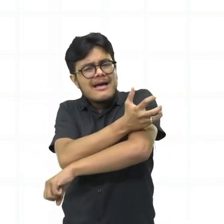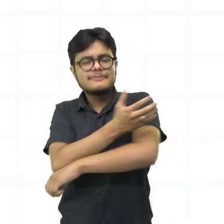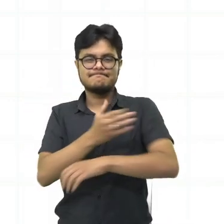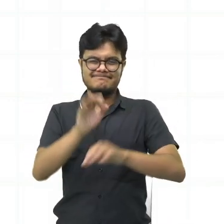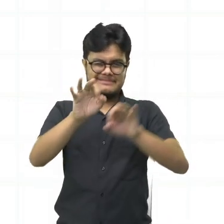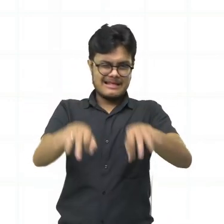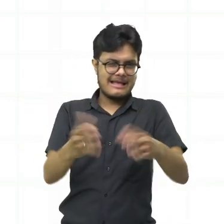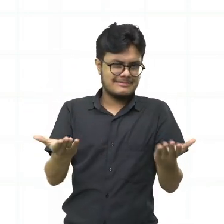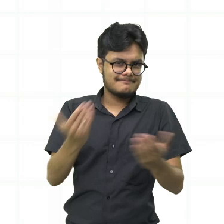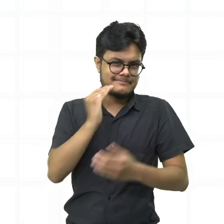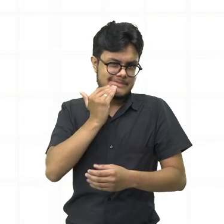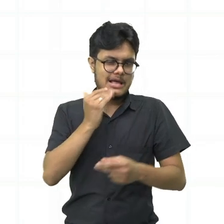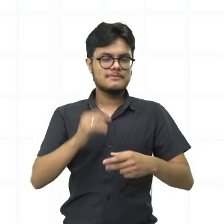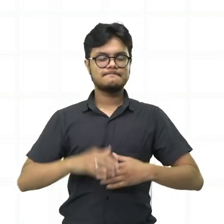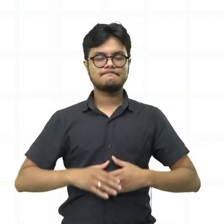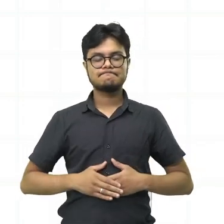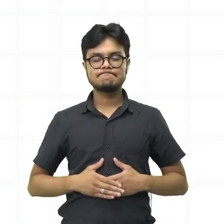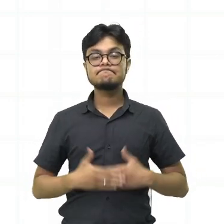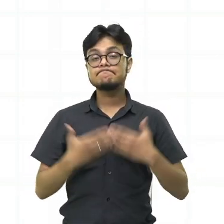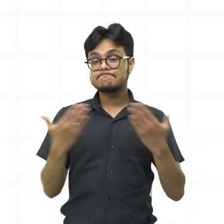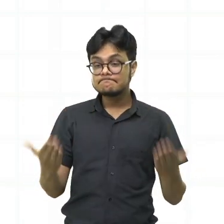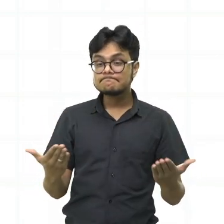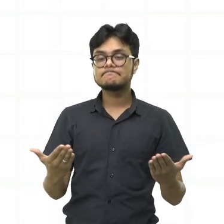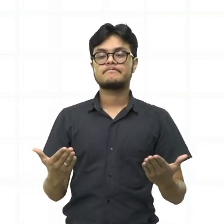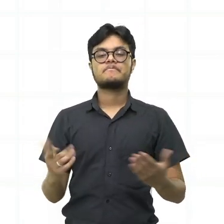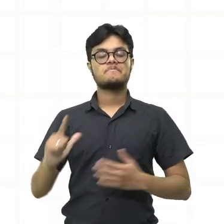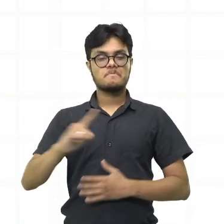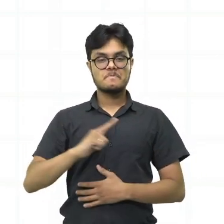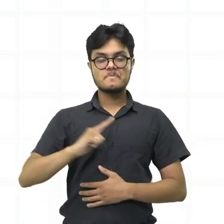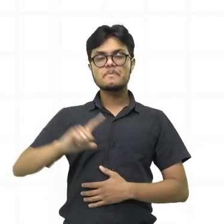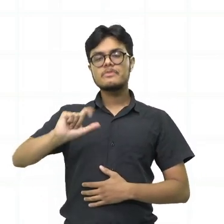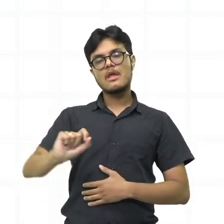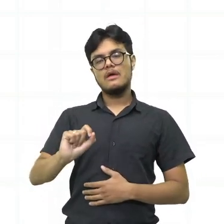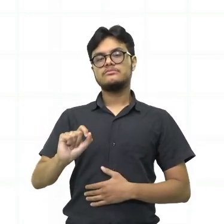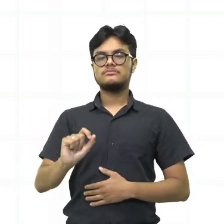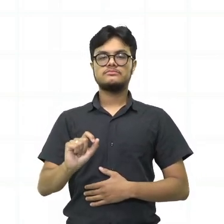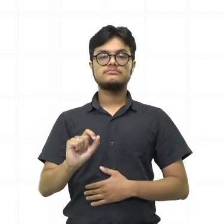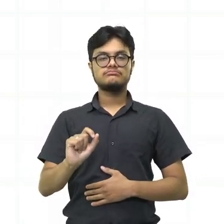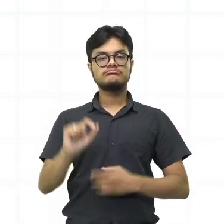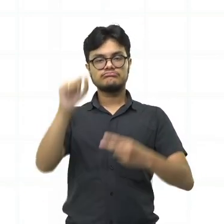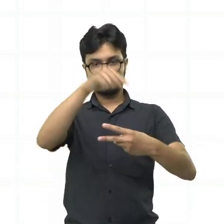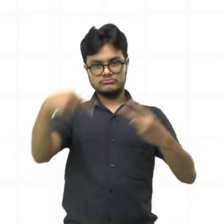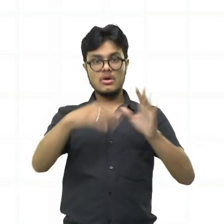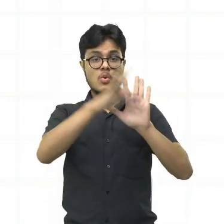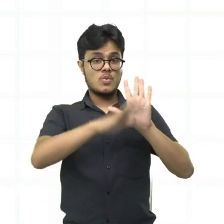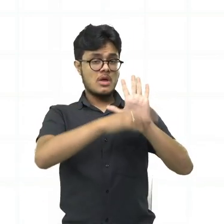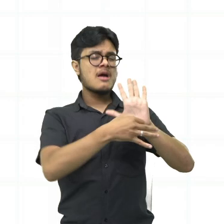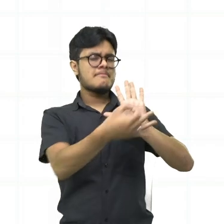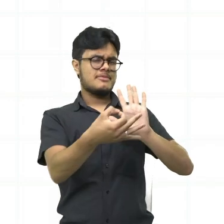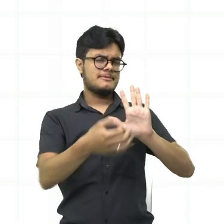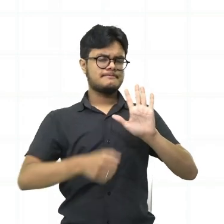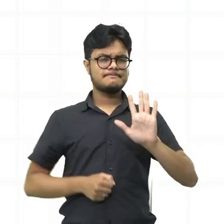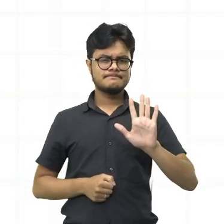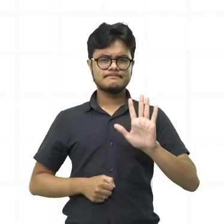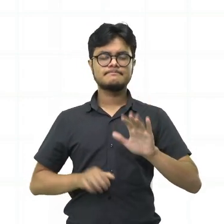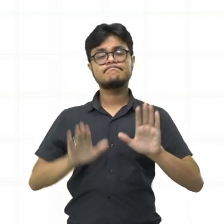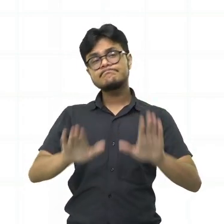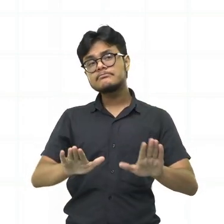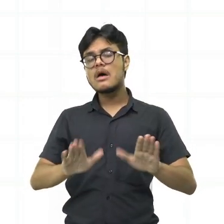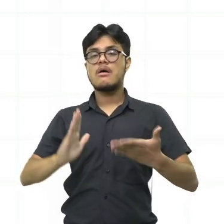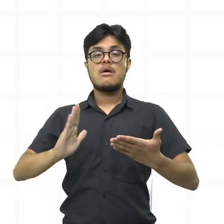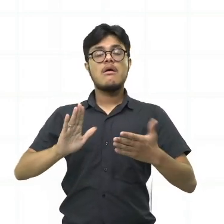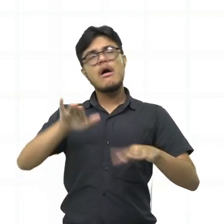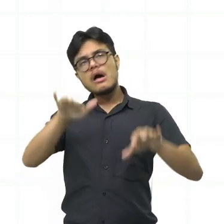realmente desses eleitores, e aí eu tenho esse poder de convencimento, que na maioria das vezes, né,